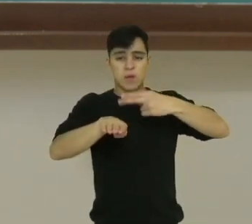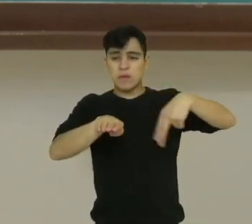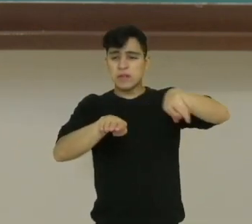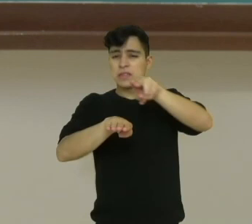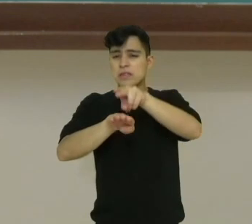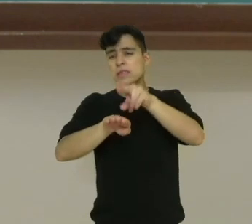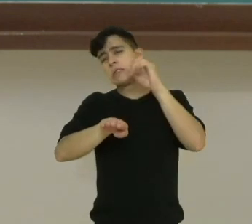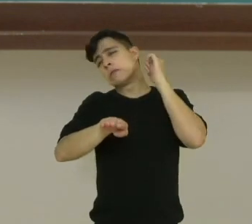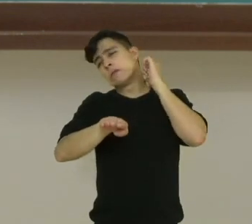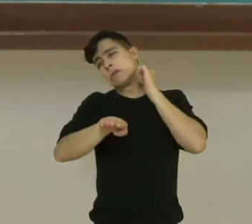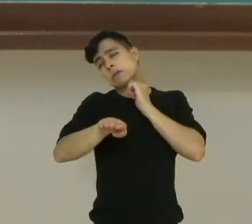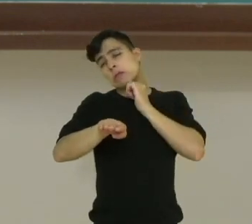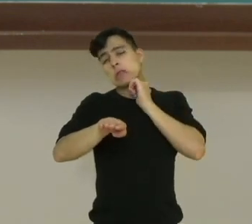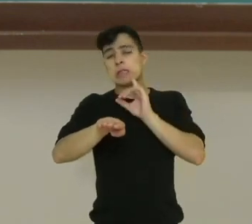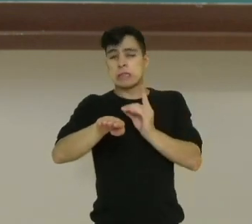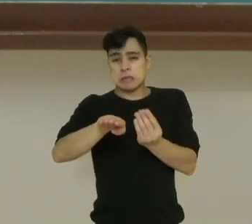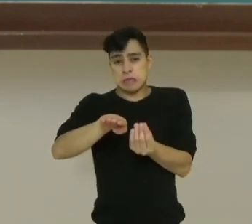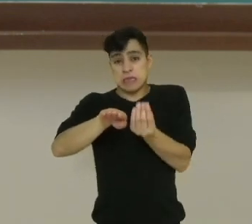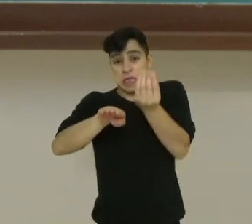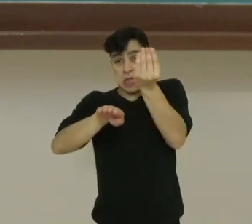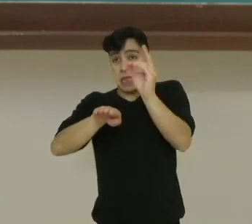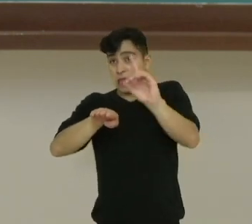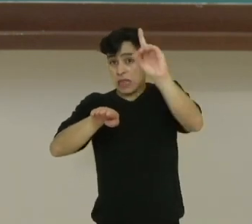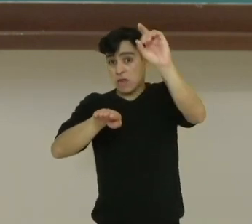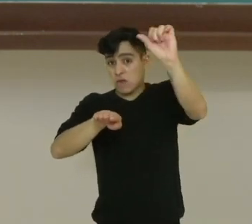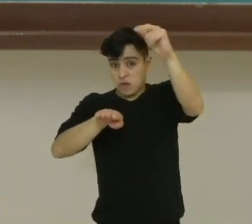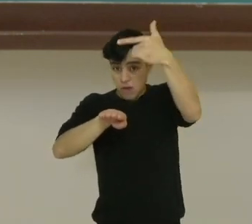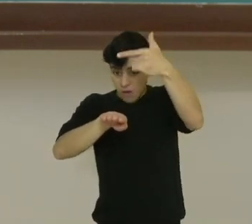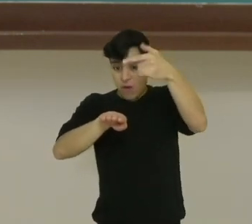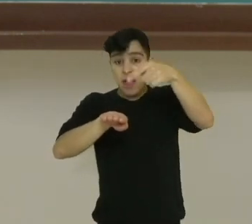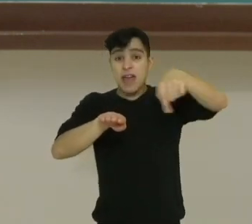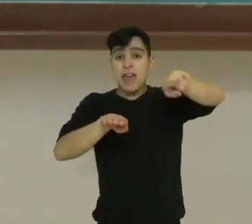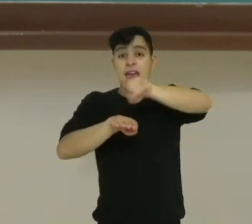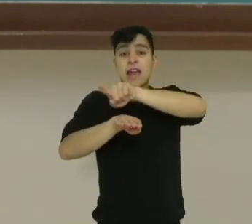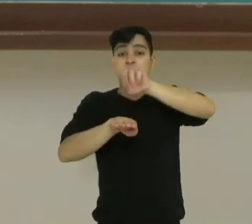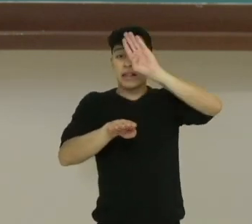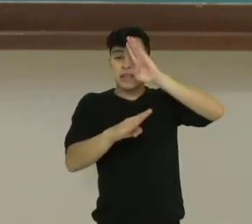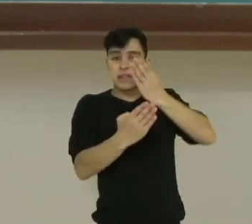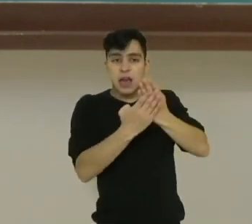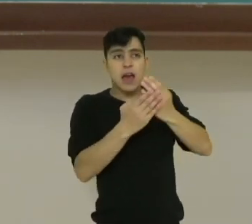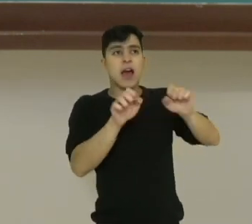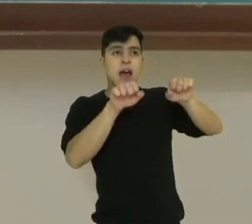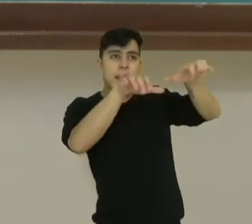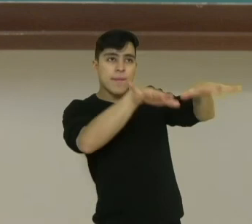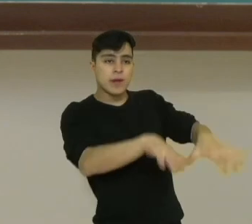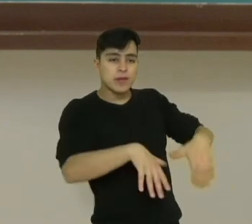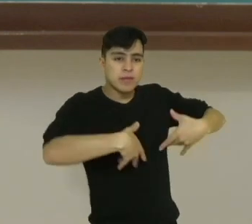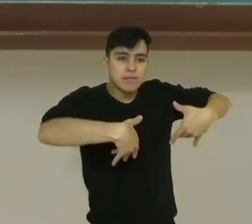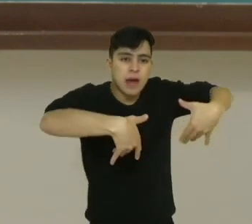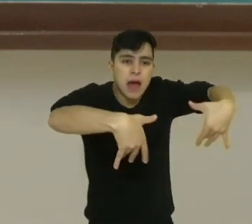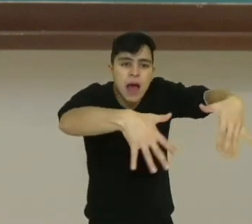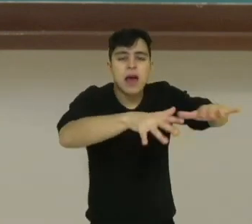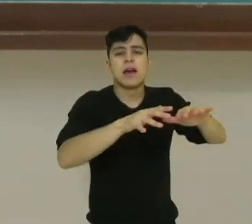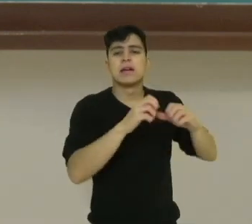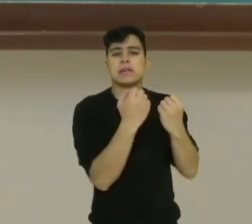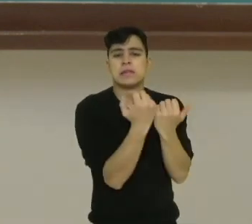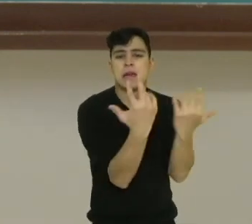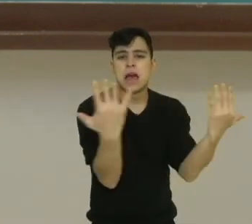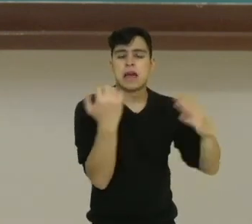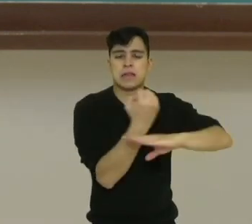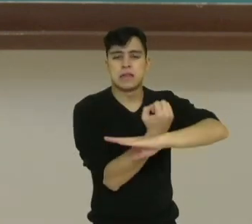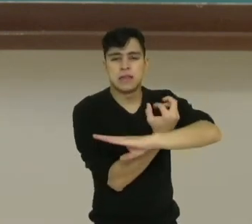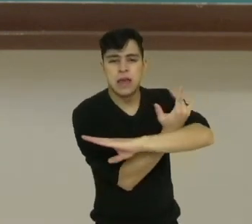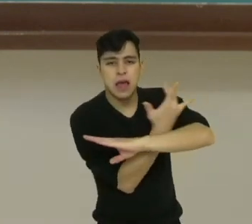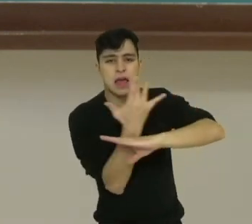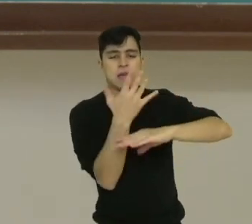feitos sacrifícios humanos em homenagem ao Deus Sol, para que eles garantissem, né, a fertilidade da terra e boa produtividade de alimentos,